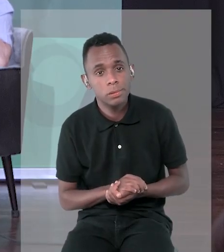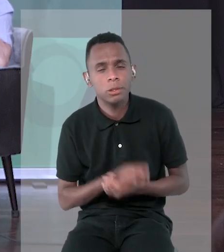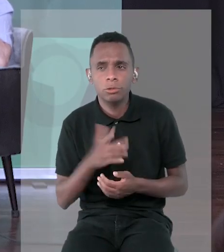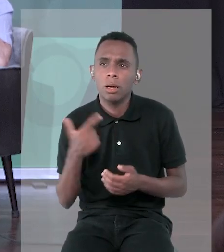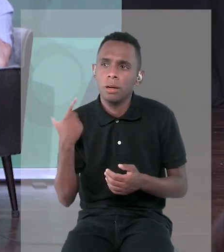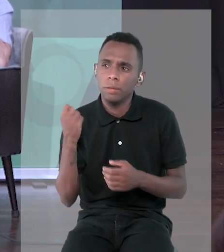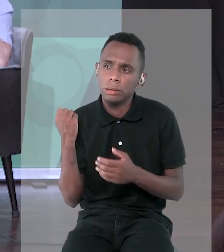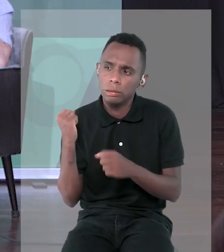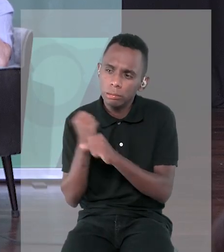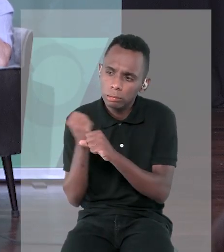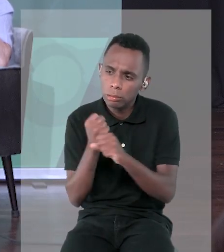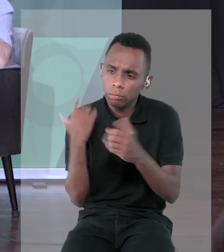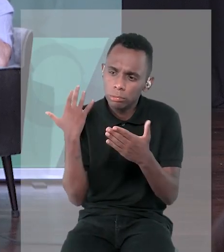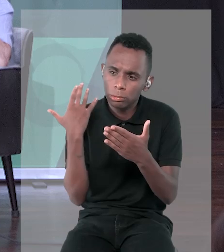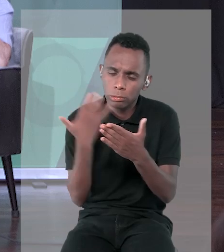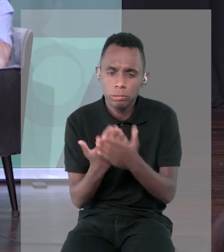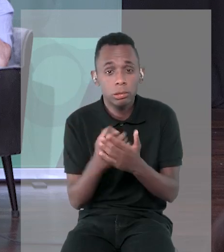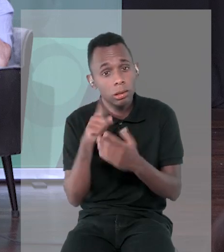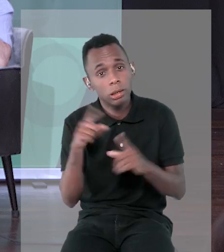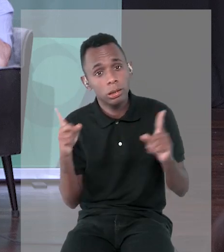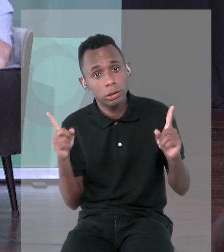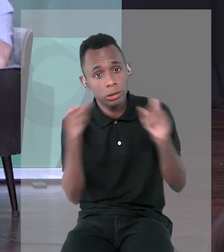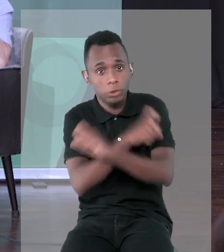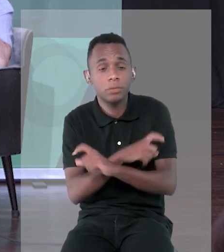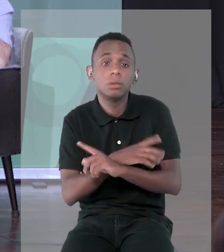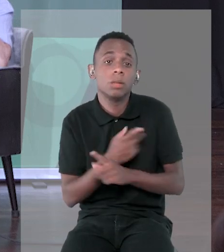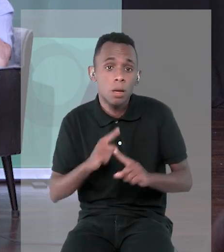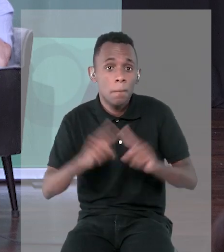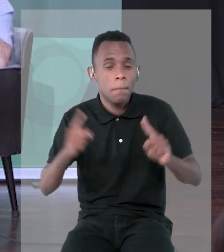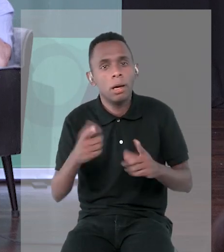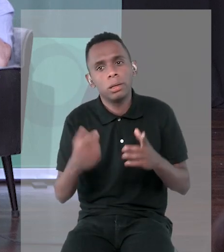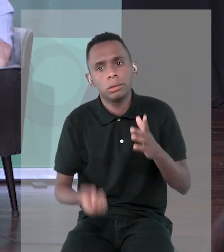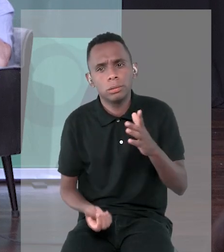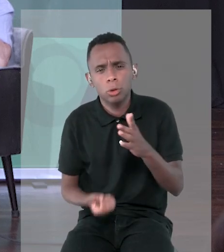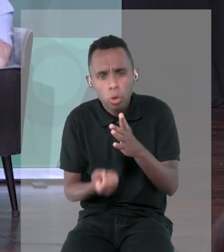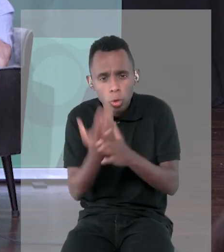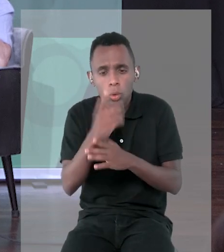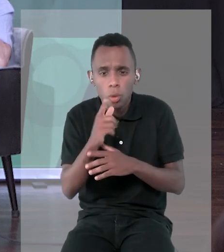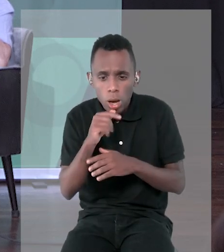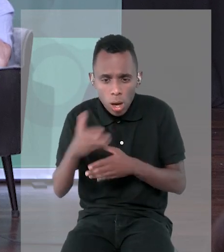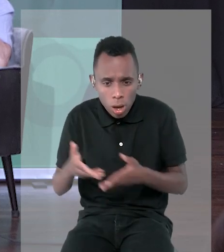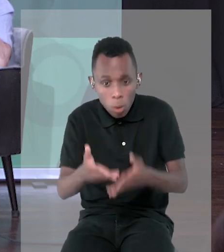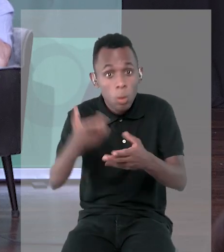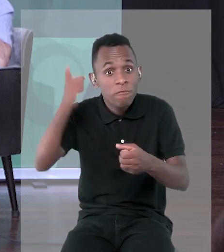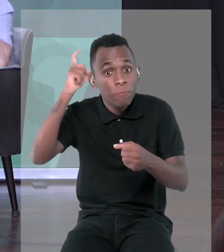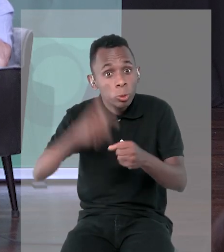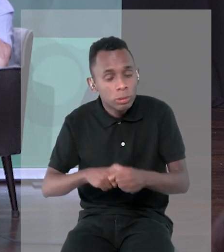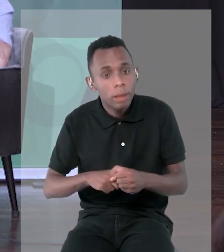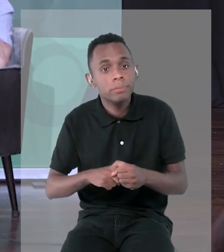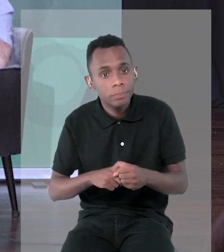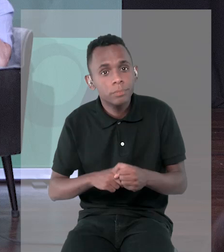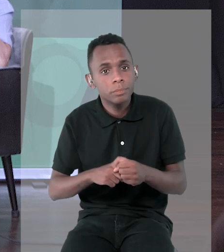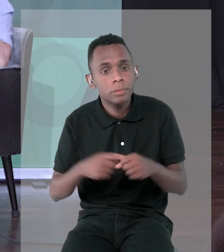20 anos que a gente faz isso, né? Então, inicialmente era muito difícil, mas quando as primeiras nascentes começaram a voltar a brotar,